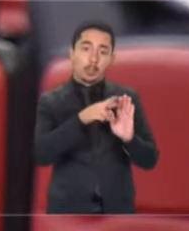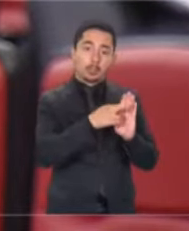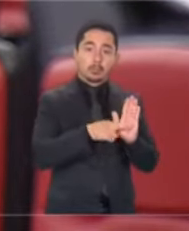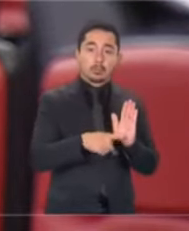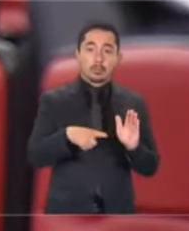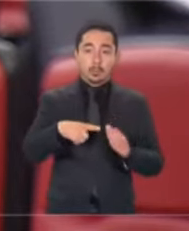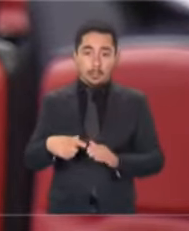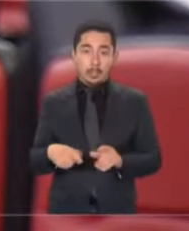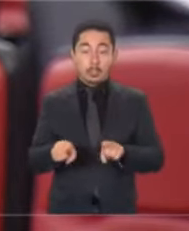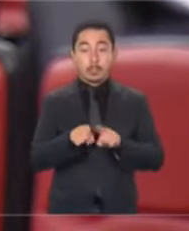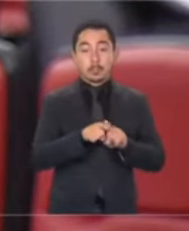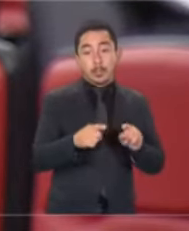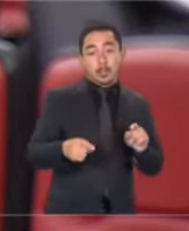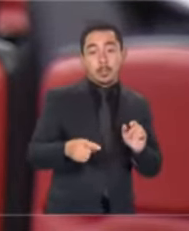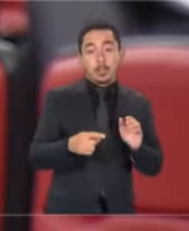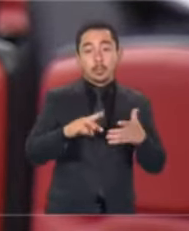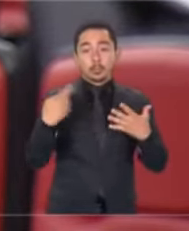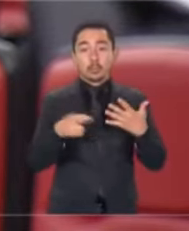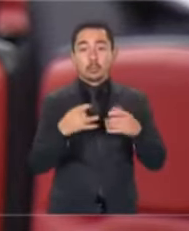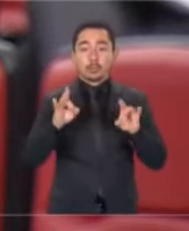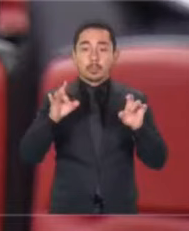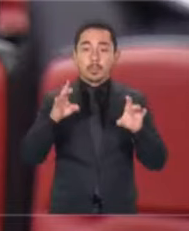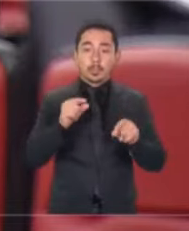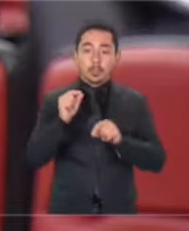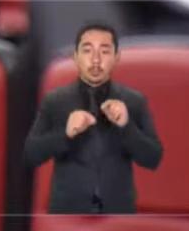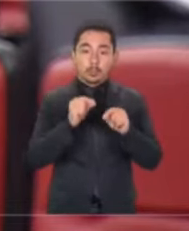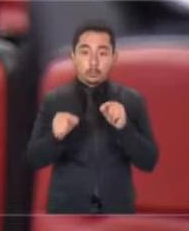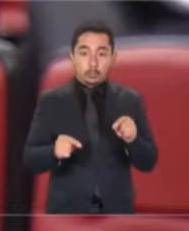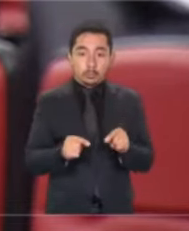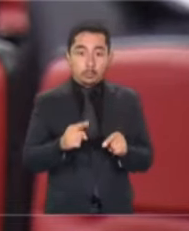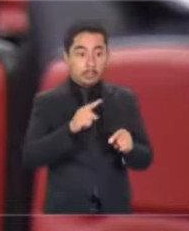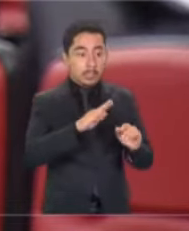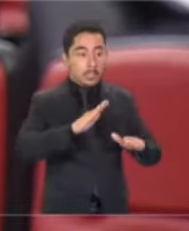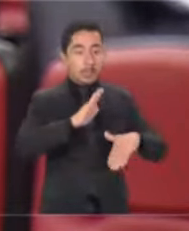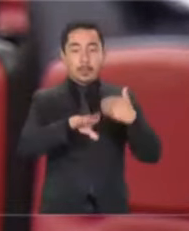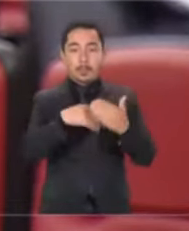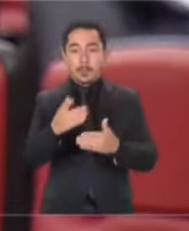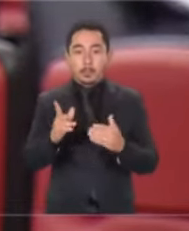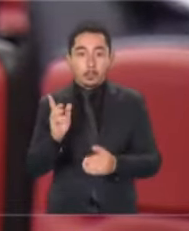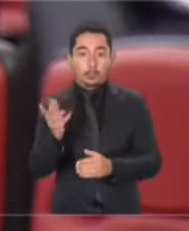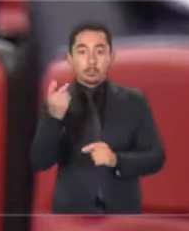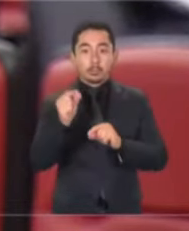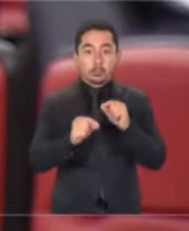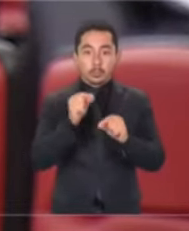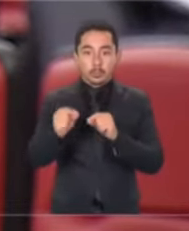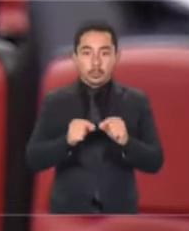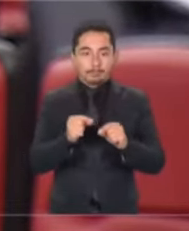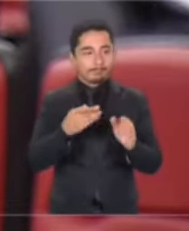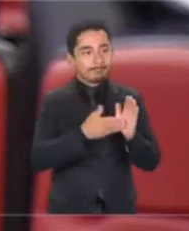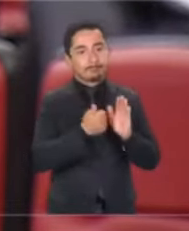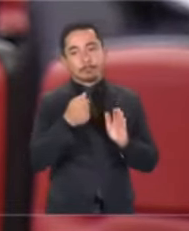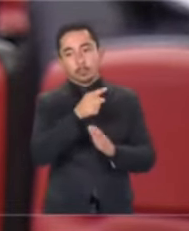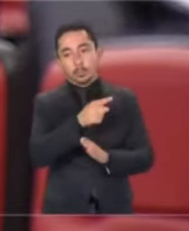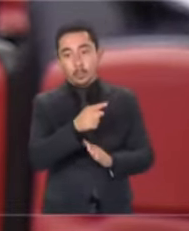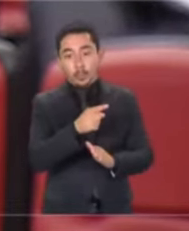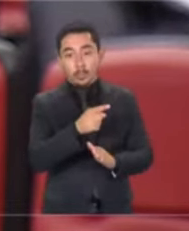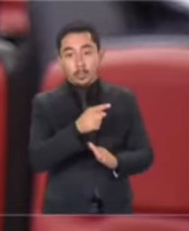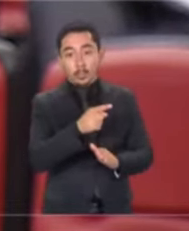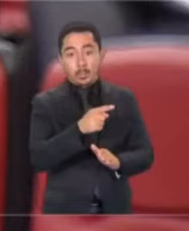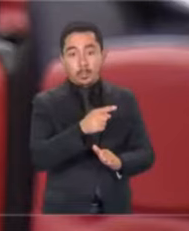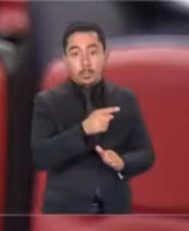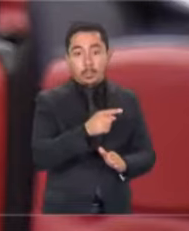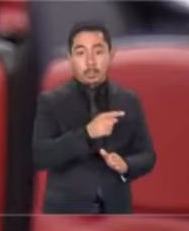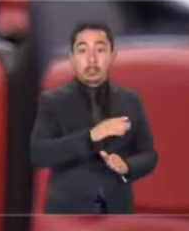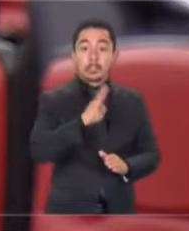especial o fato que o efeito pragmático da procedência dessa AIME foi a cassação de 3